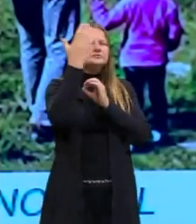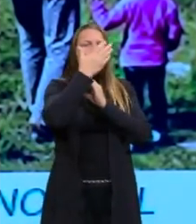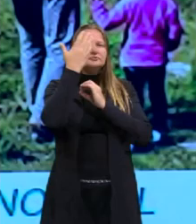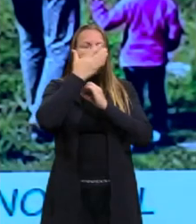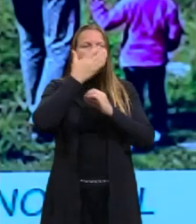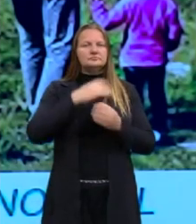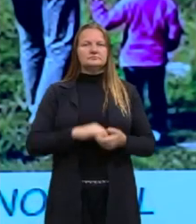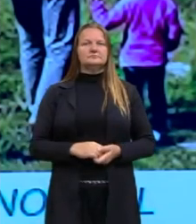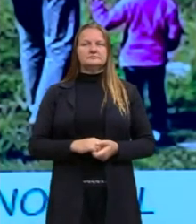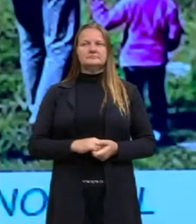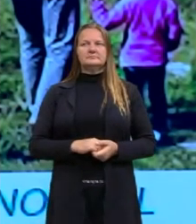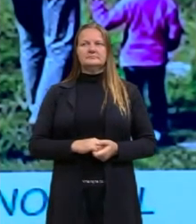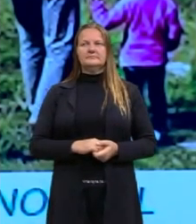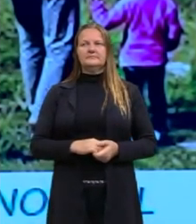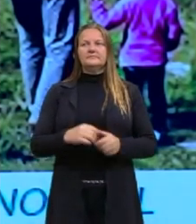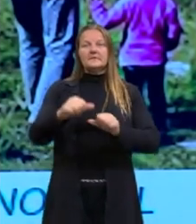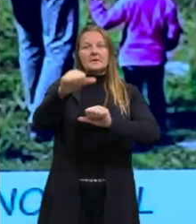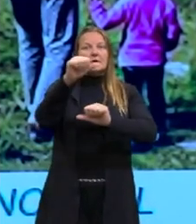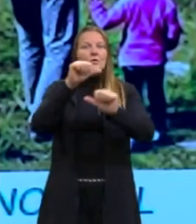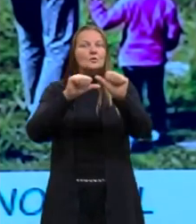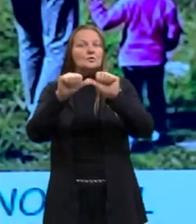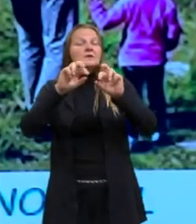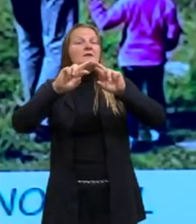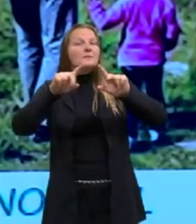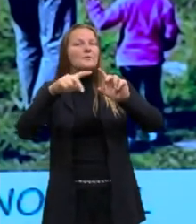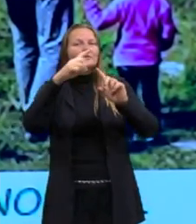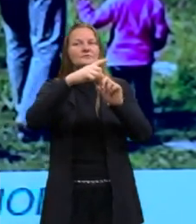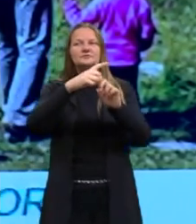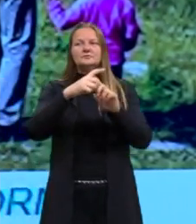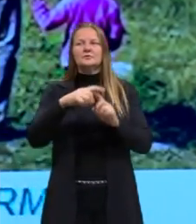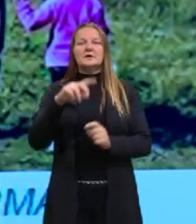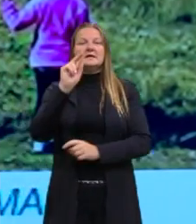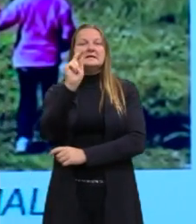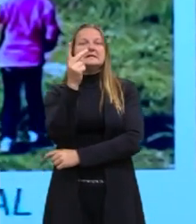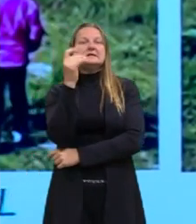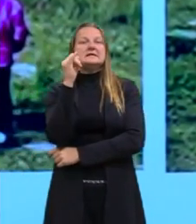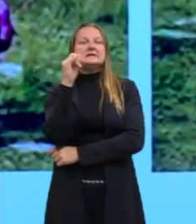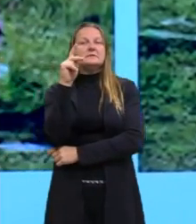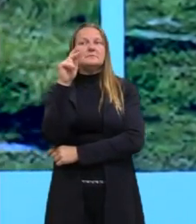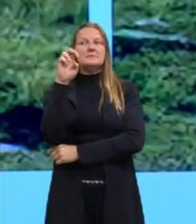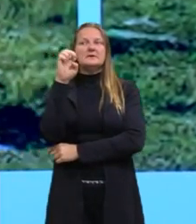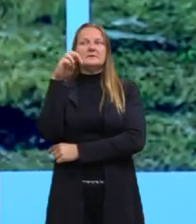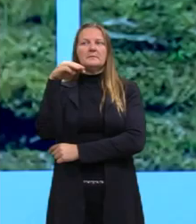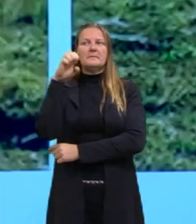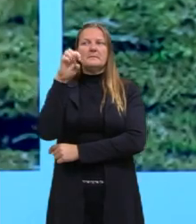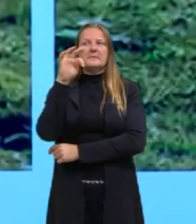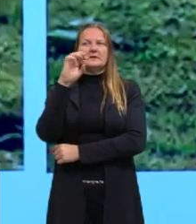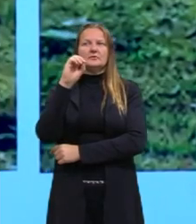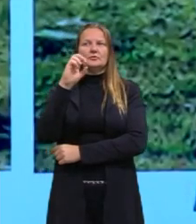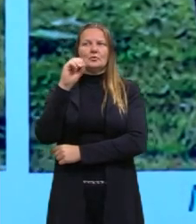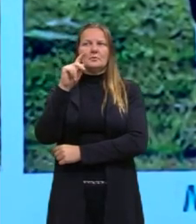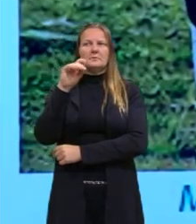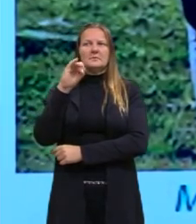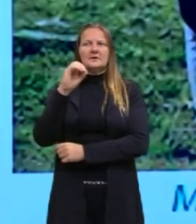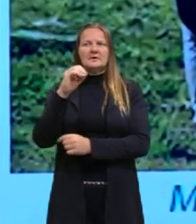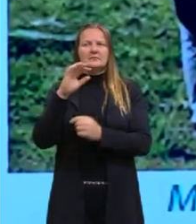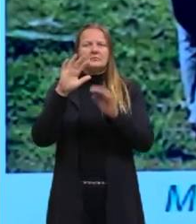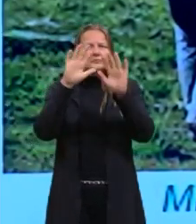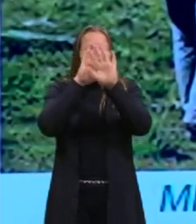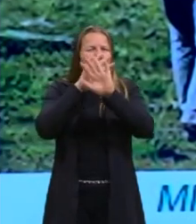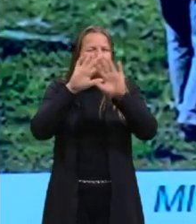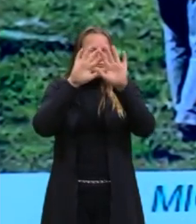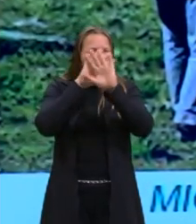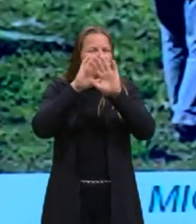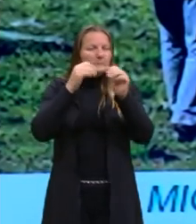a imagem já não é tão legal né Depois a gente tem a hipermetropia de perto então a gente vai ter uma